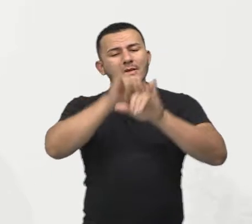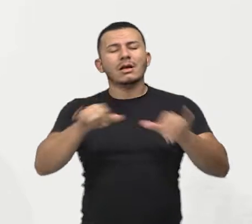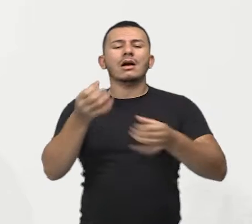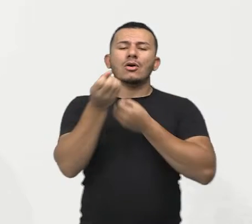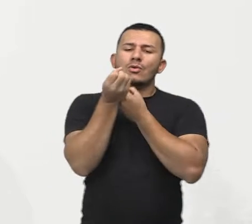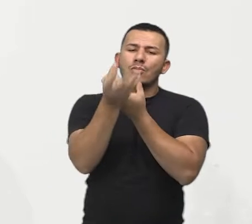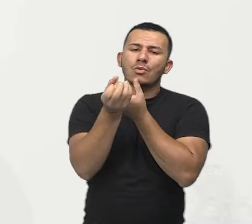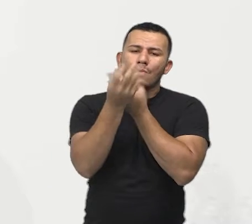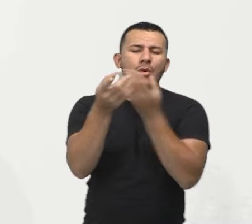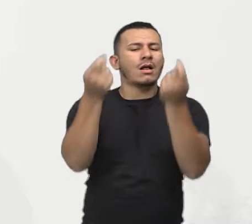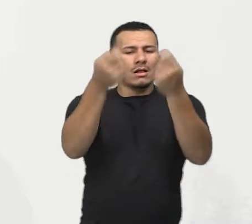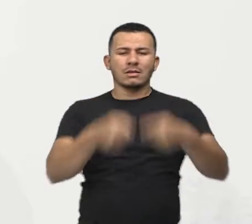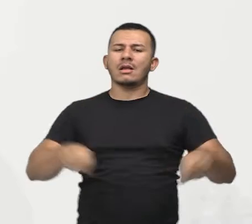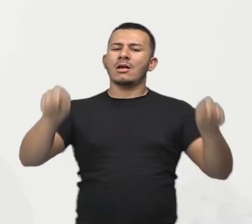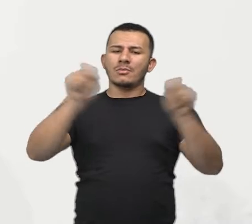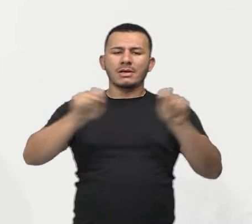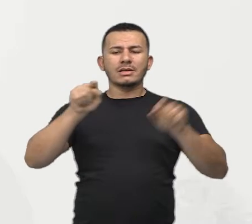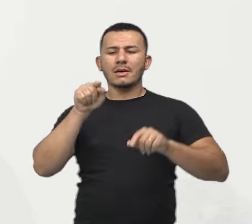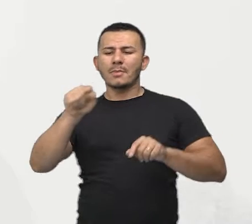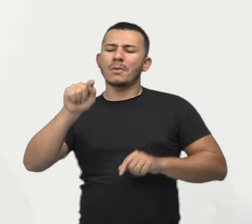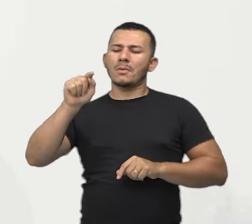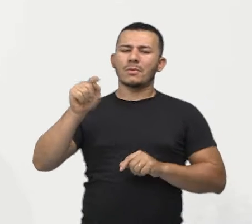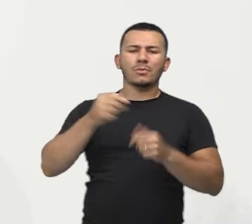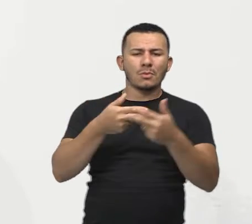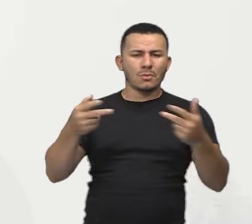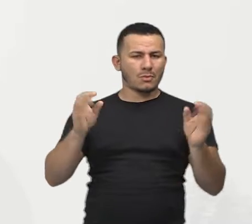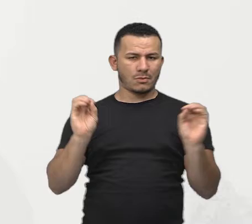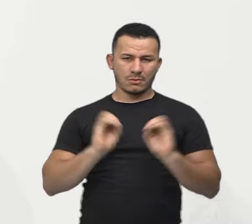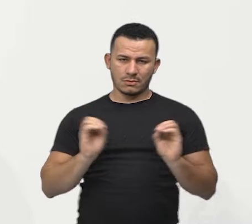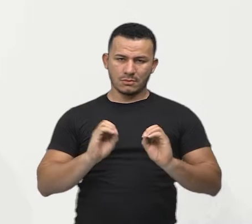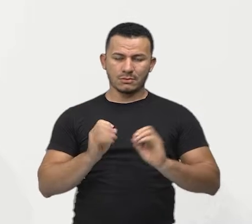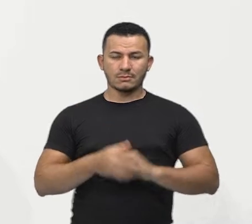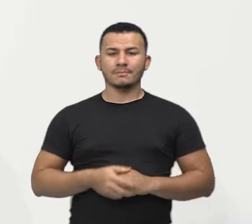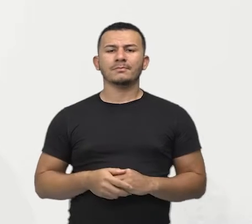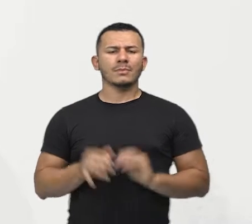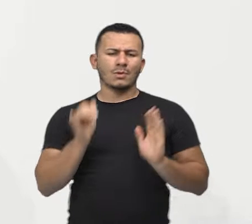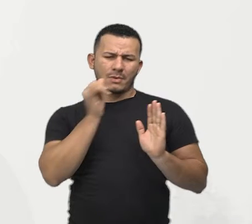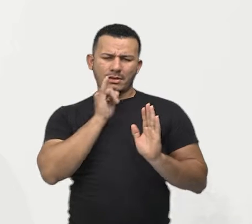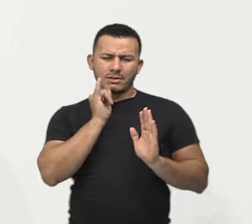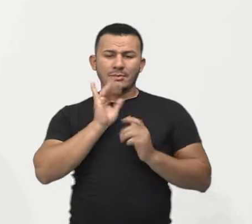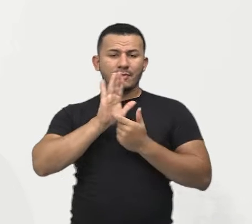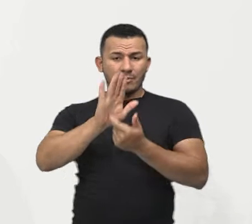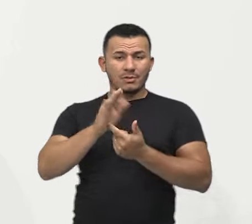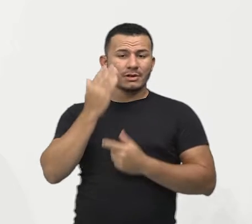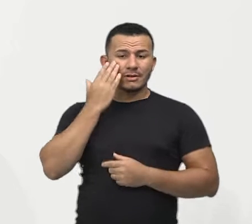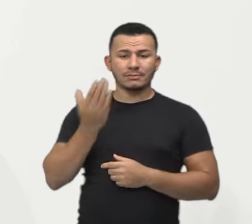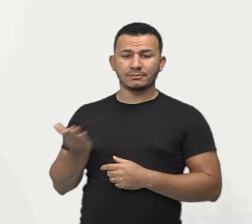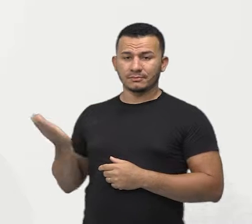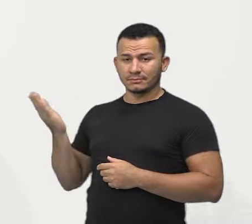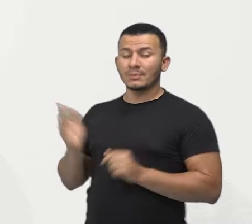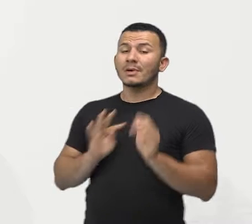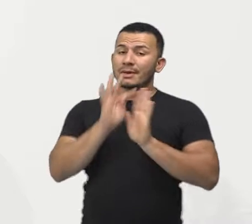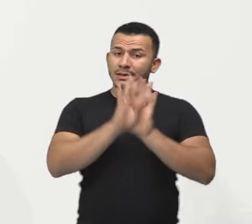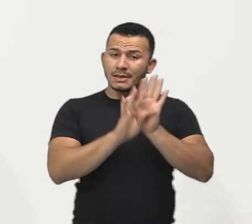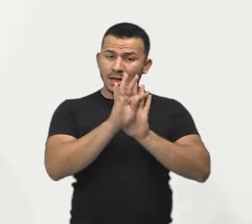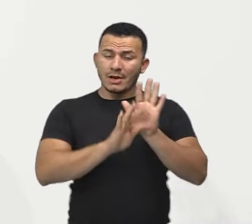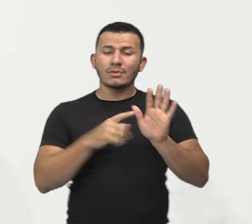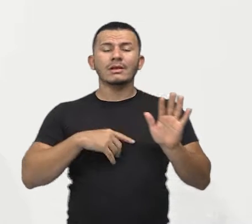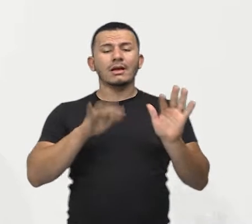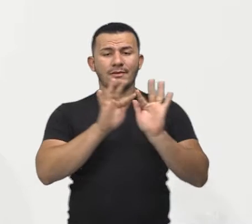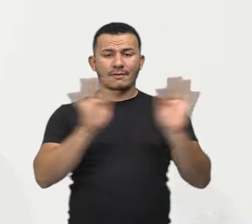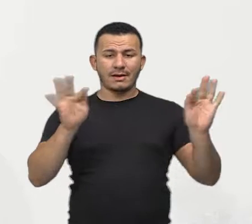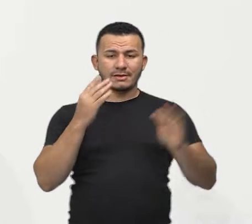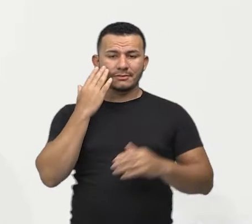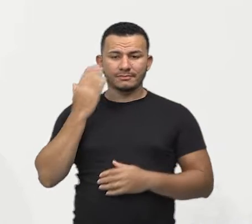dispensam esse tipo de pontuação. Então, vamos ao nosso primeiro exemplo de texto que faz uso de frases. Olha